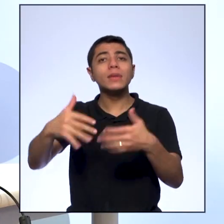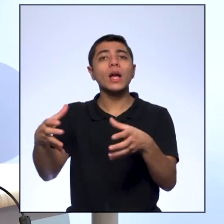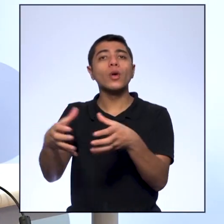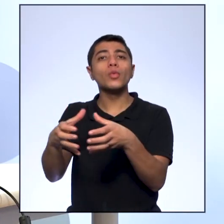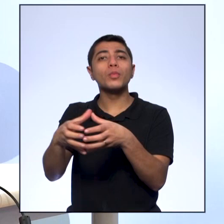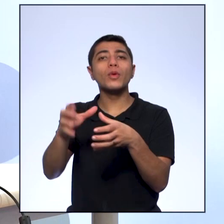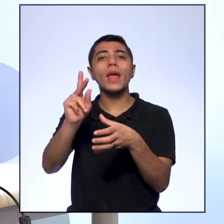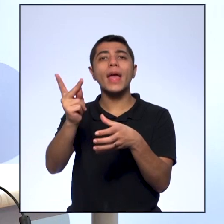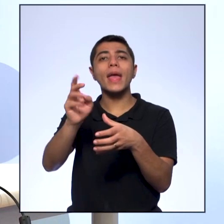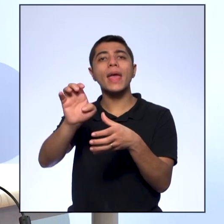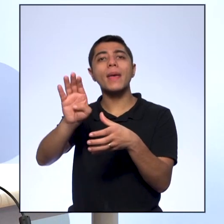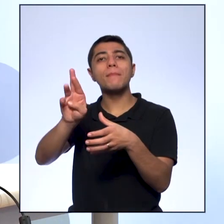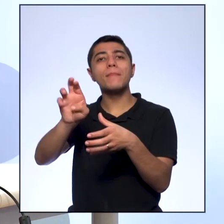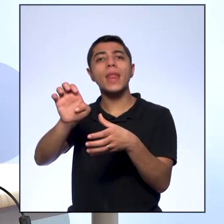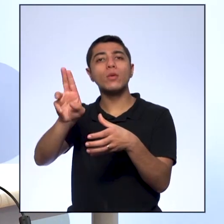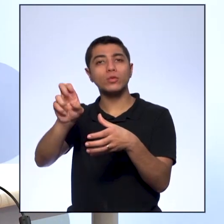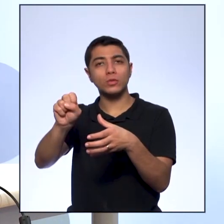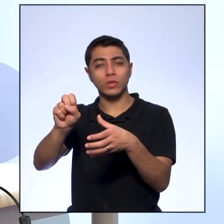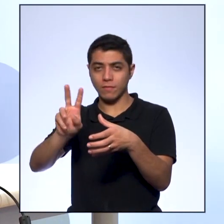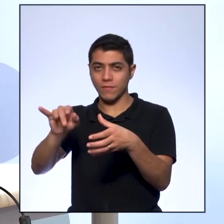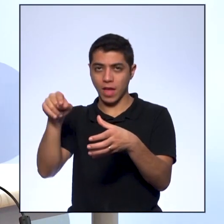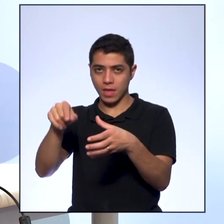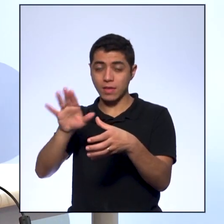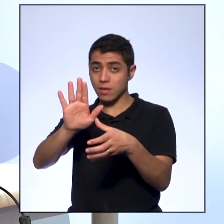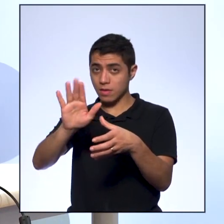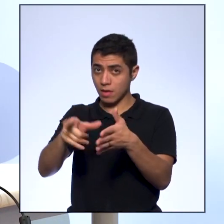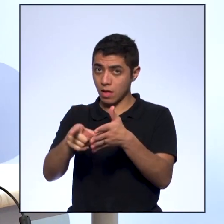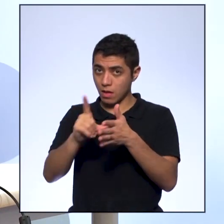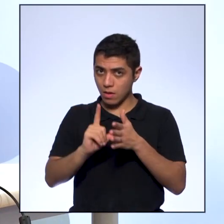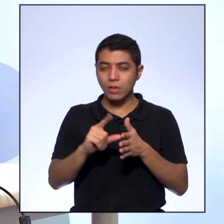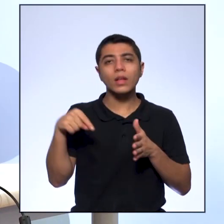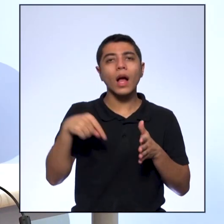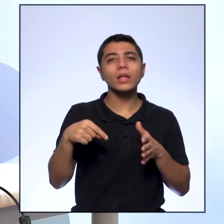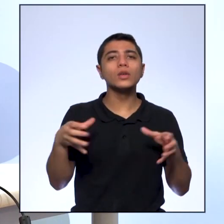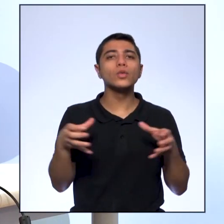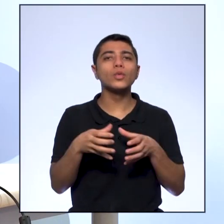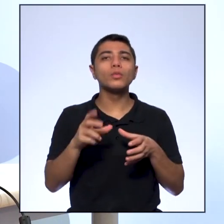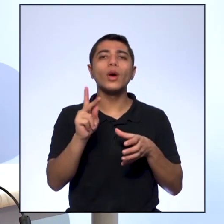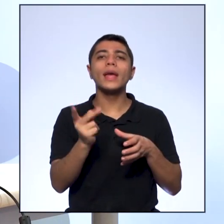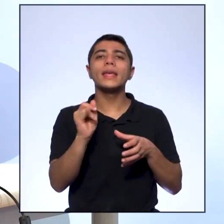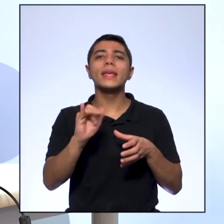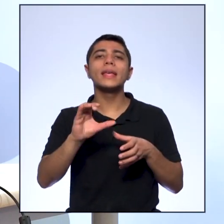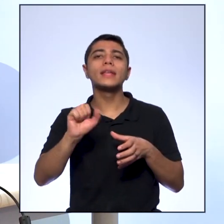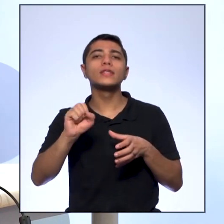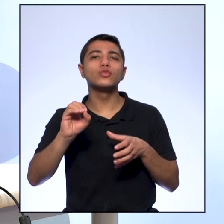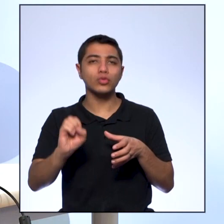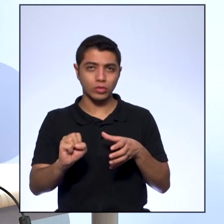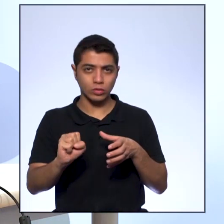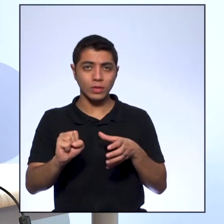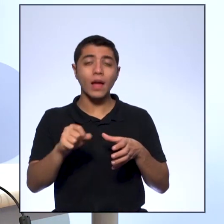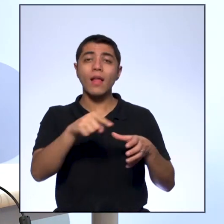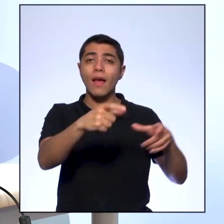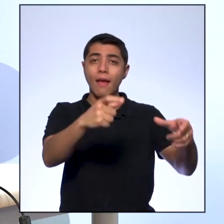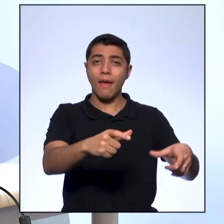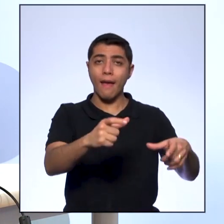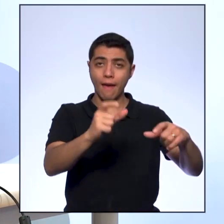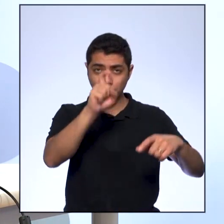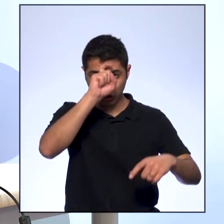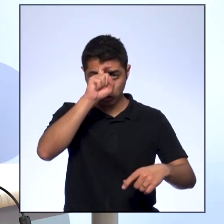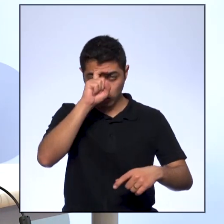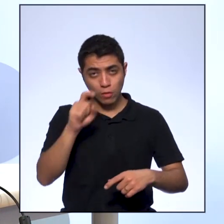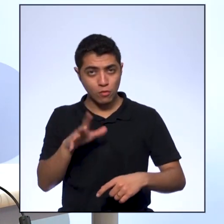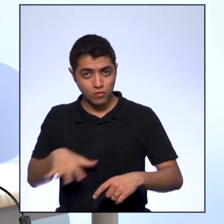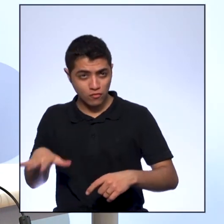Ixos tomam conta ali do Egito, não tem faraó governando, eles meio que tomam a frente ali, e é no momento ali da gestão